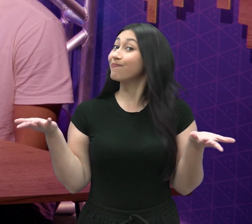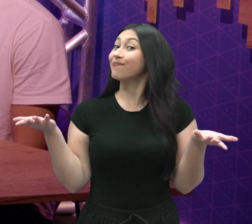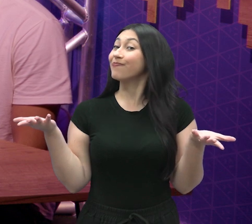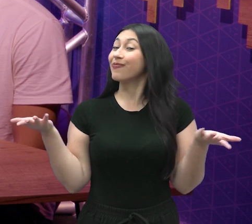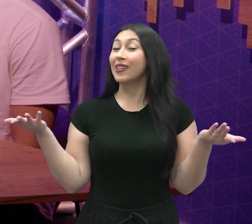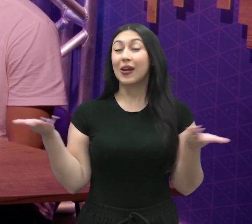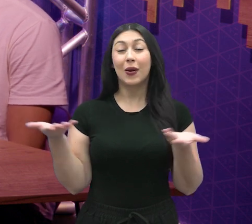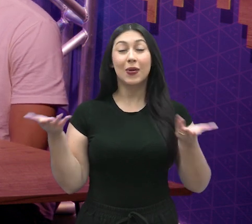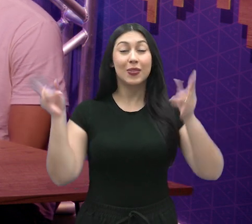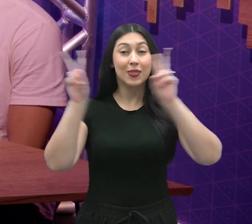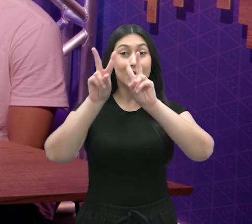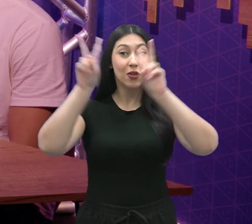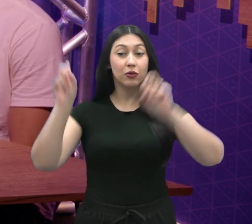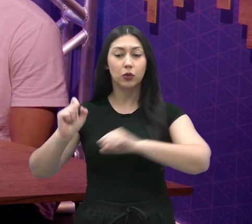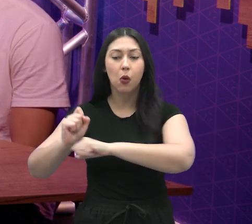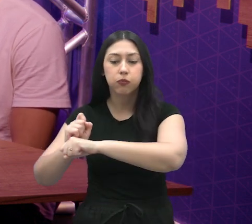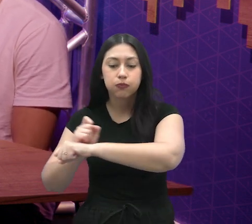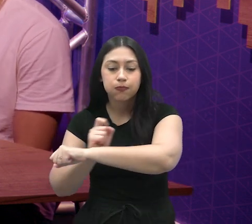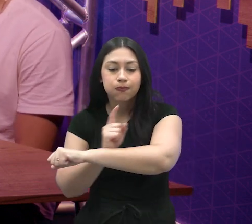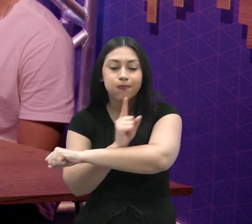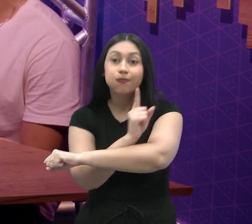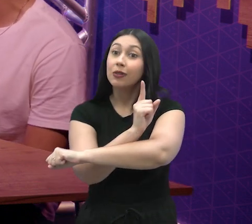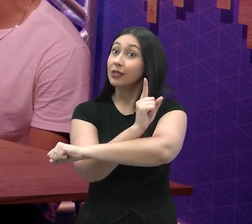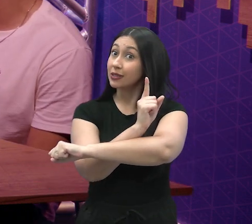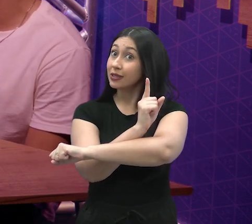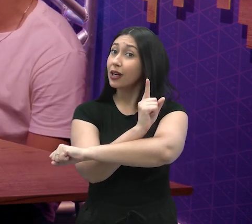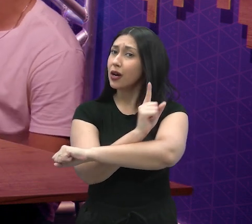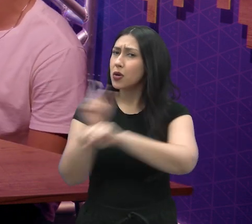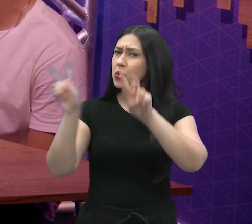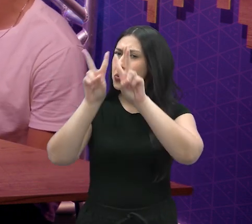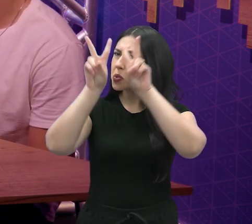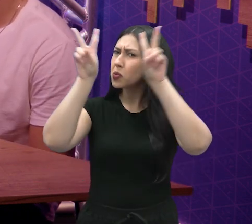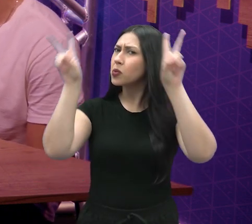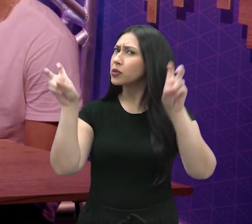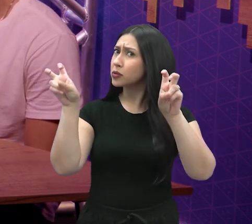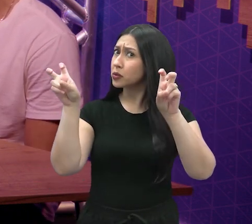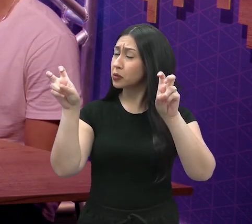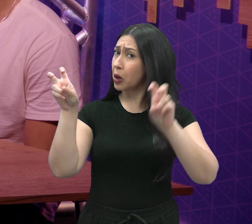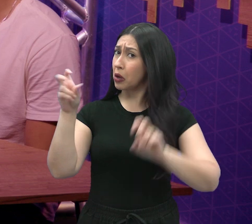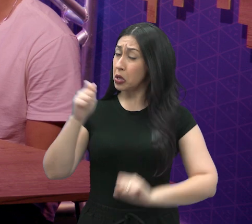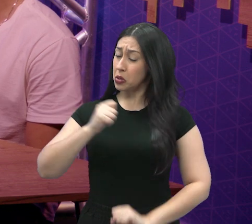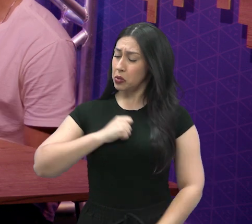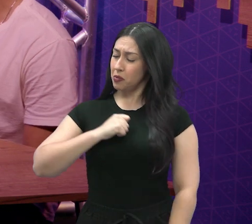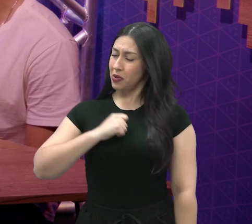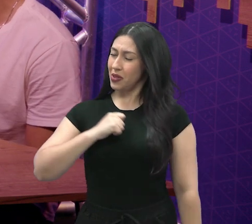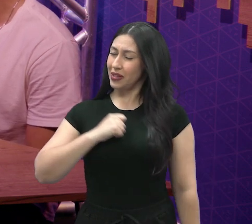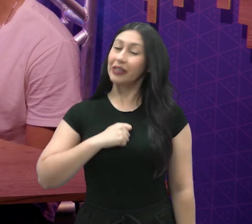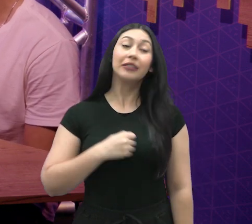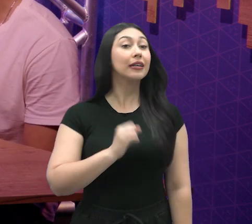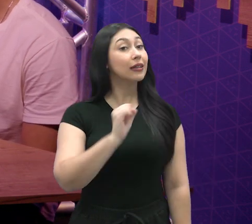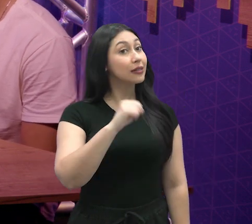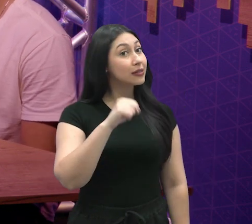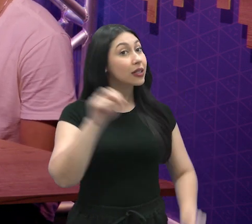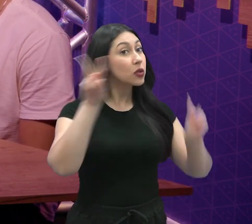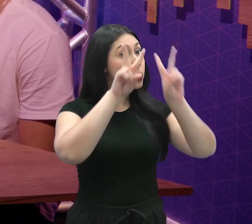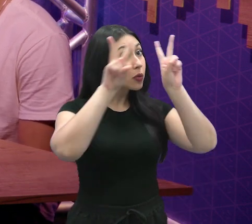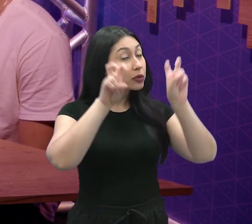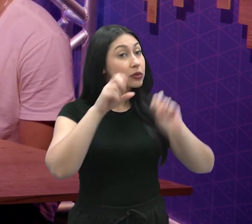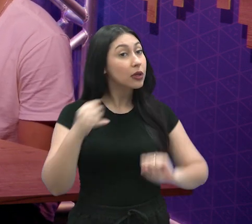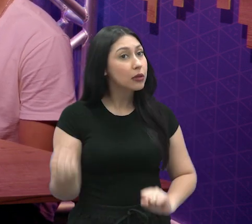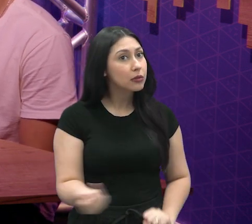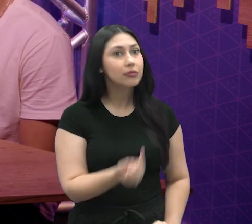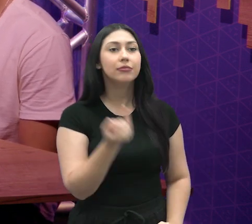É isso aí, pessoal. Hoje vamos falar sobre a evolução humana, Vicky, um tema antropológico. Exatamente, um tema